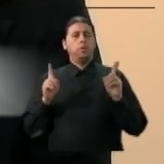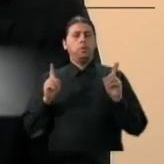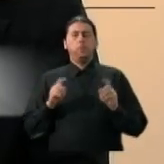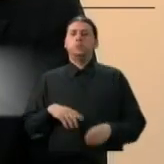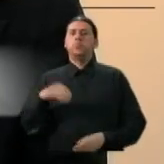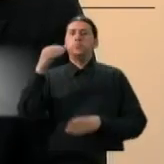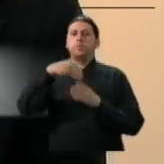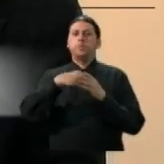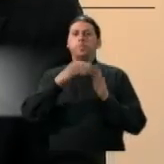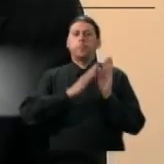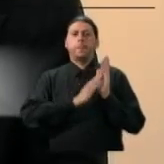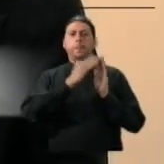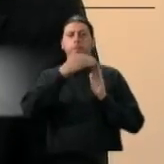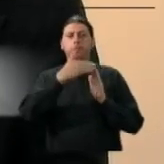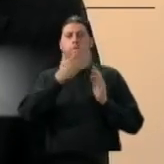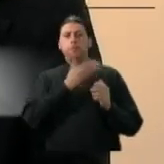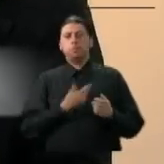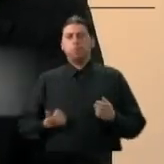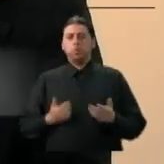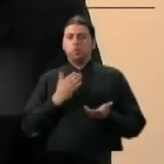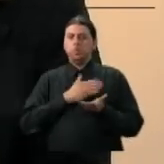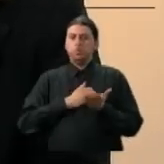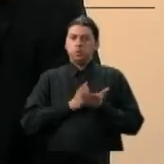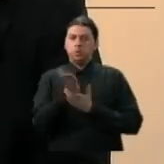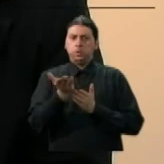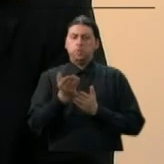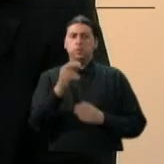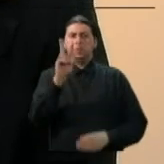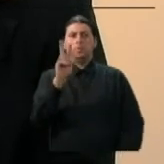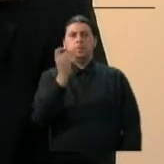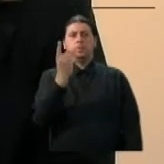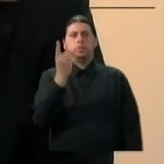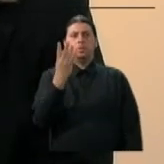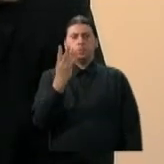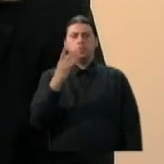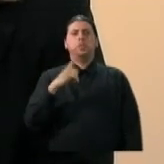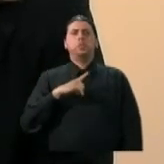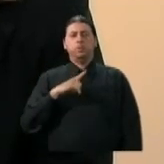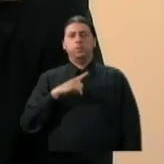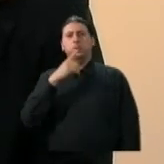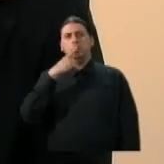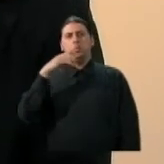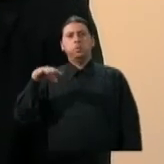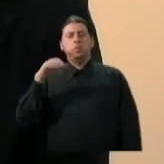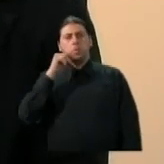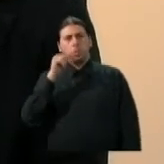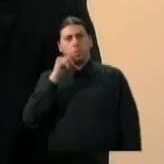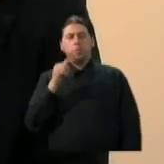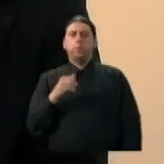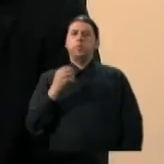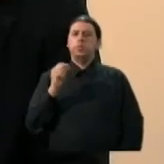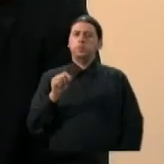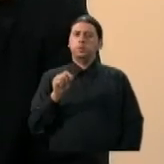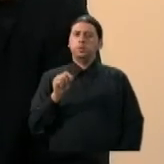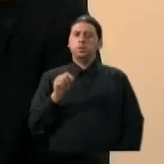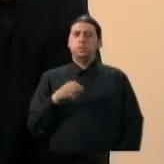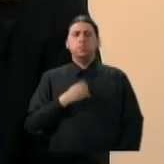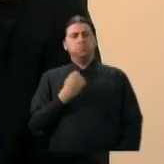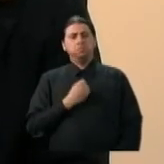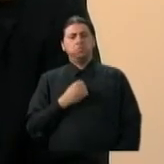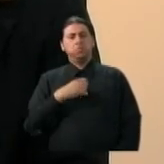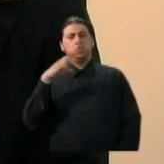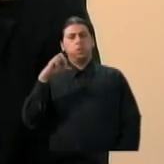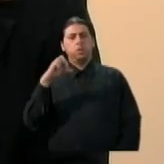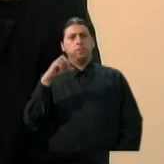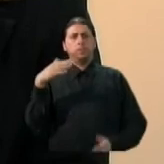do calendário público, ela entrou em 2014, né, para as meninas inicialmente, era de 9